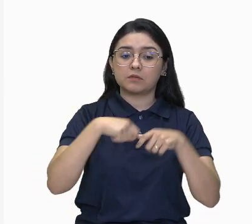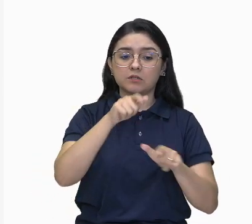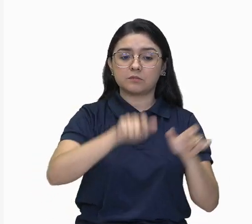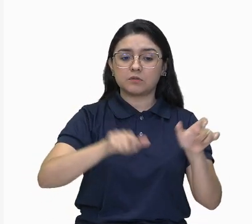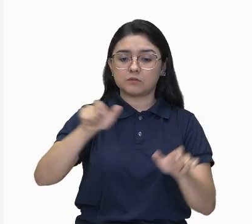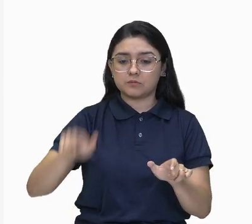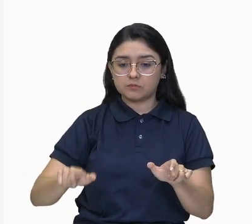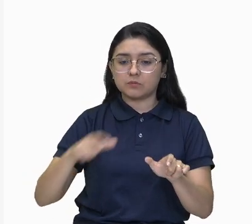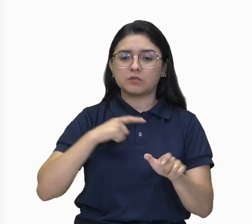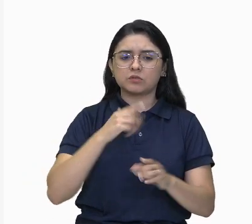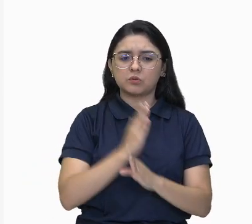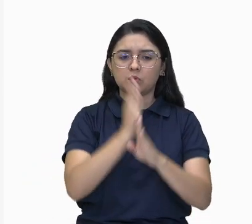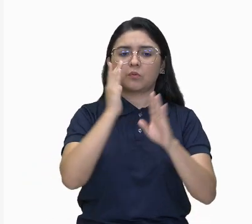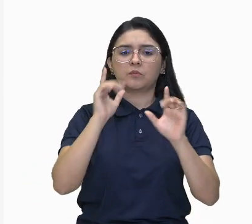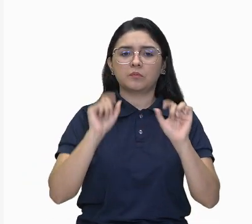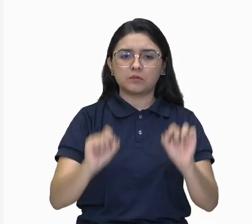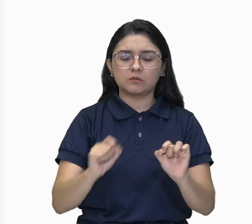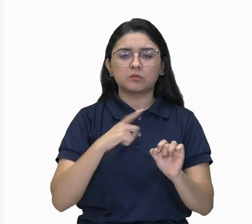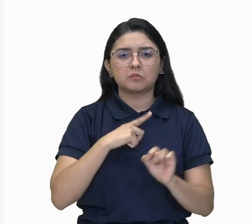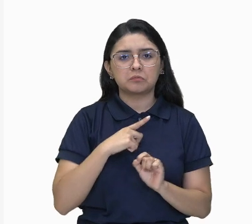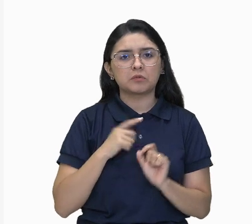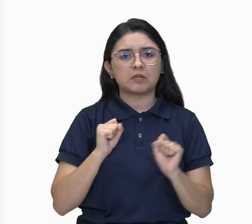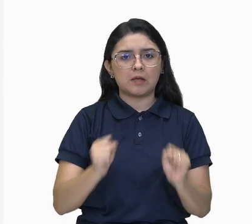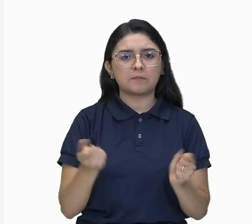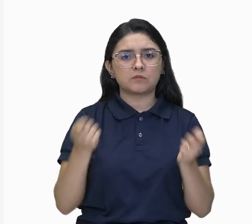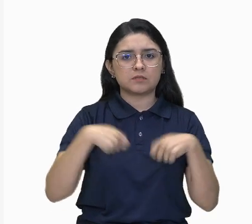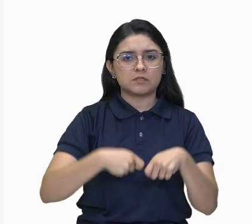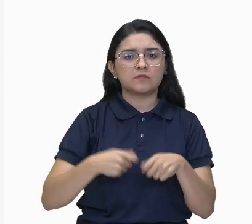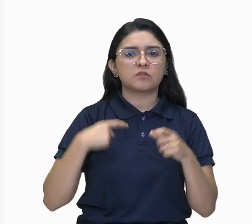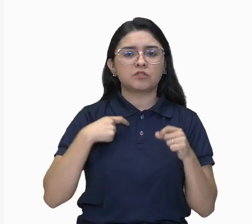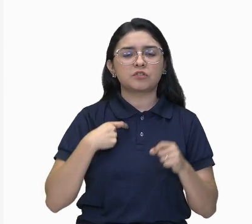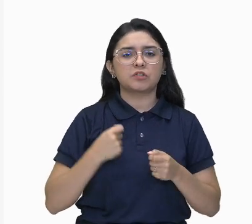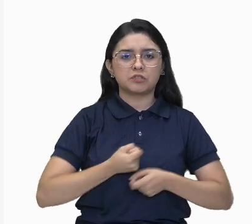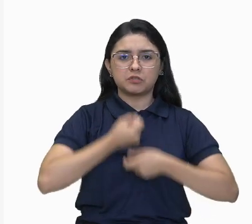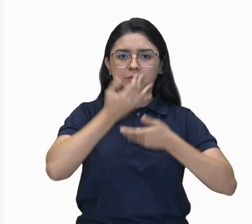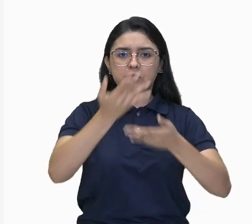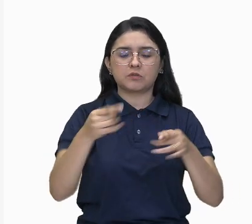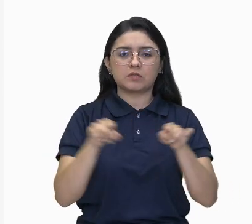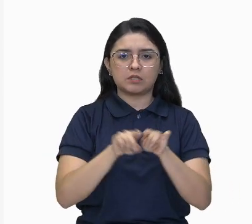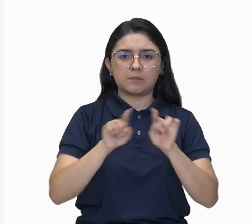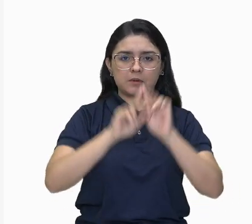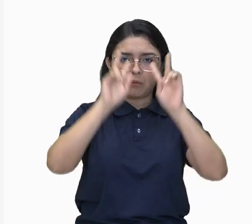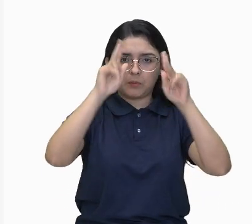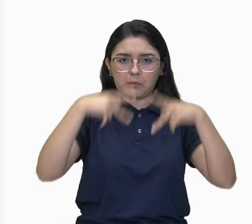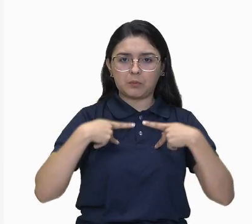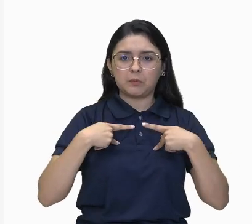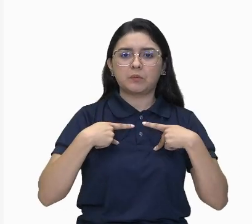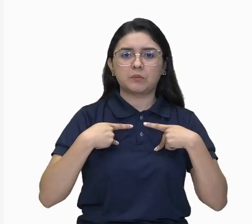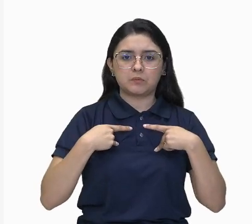participantes descubram o poder da expressão e da conexão humana.